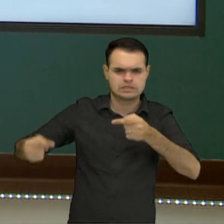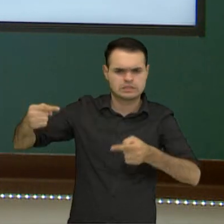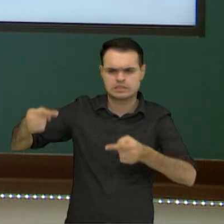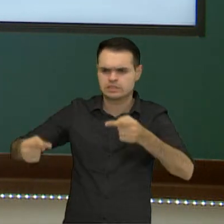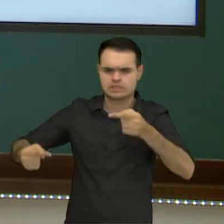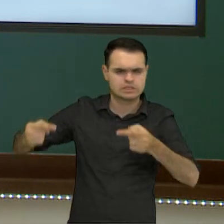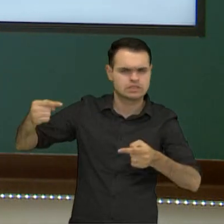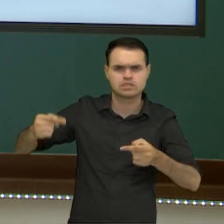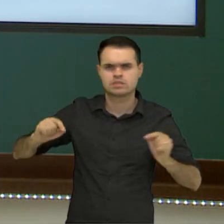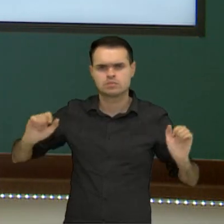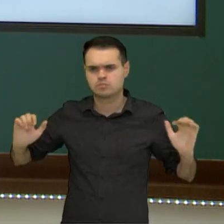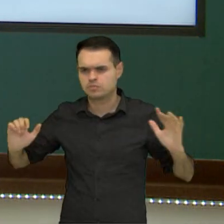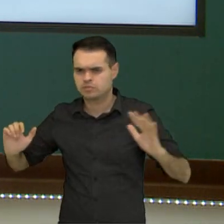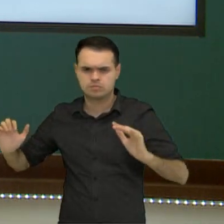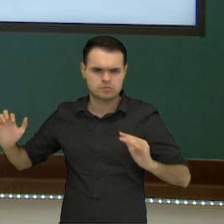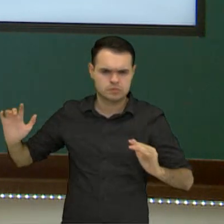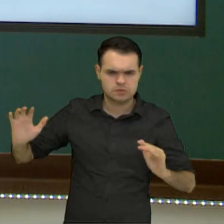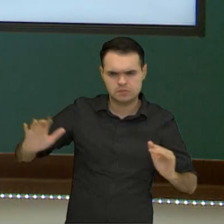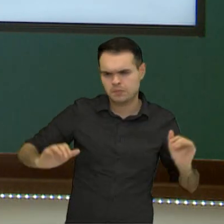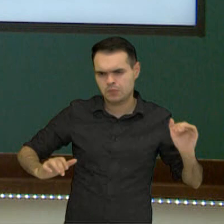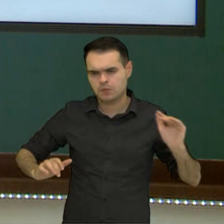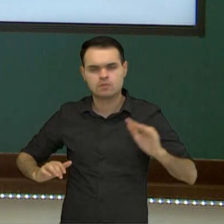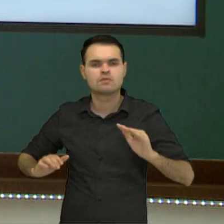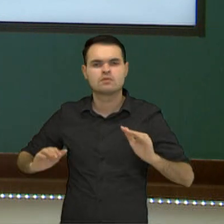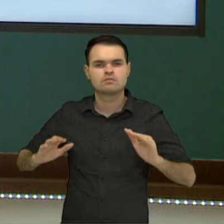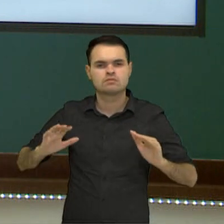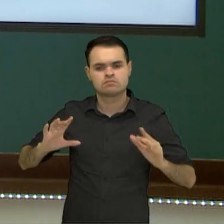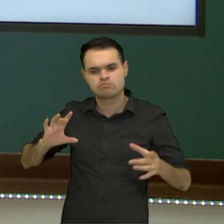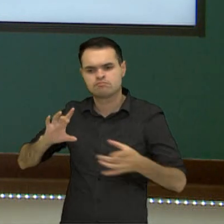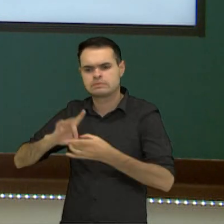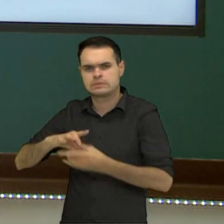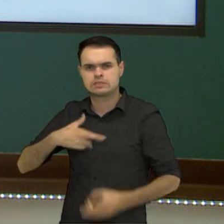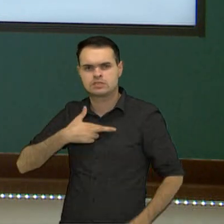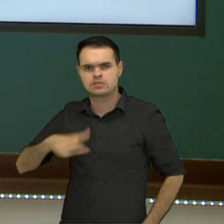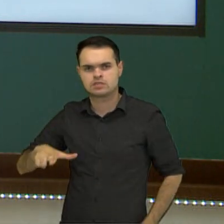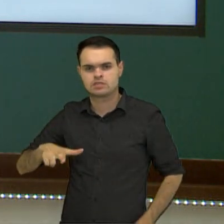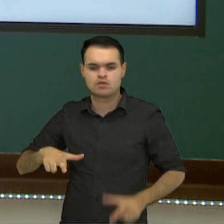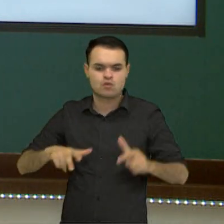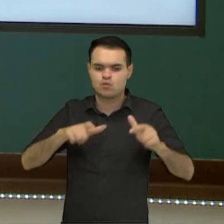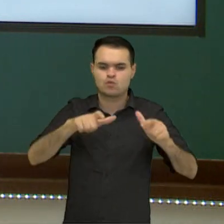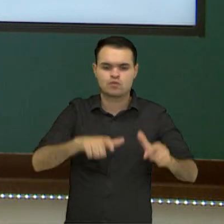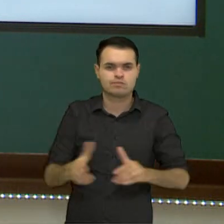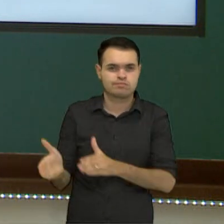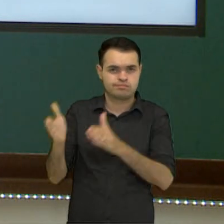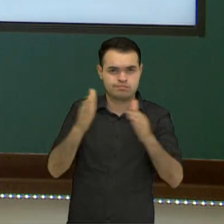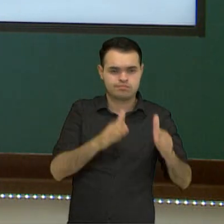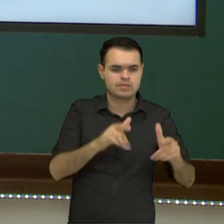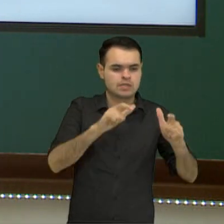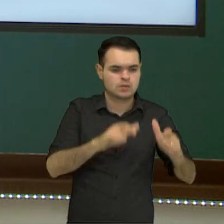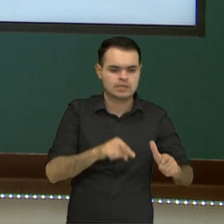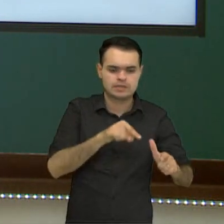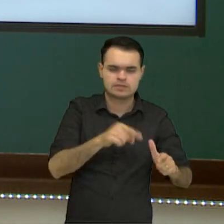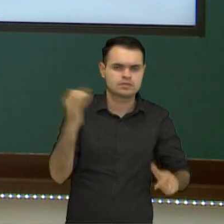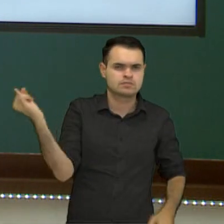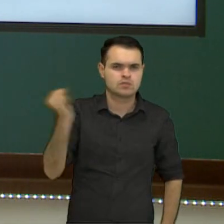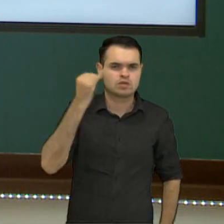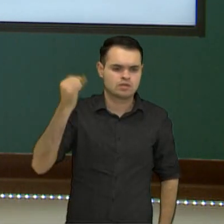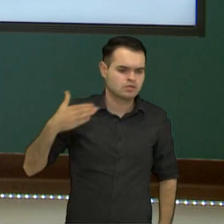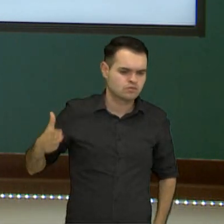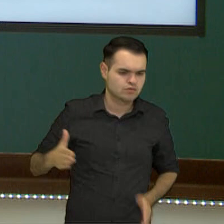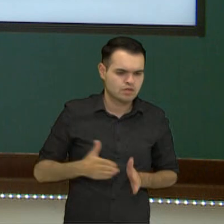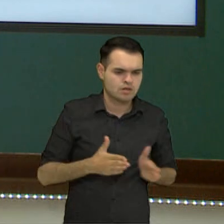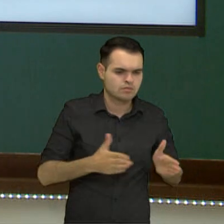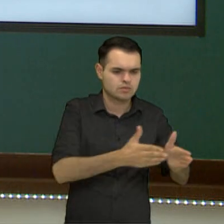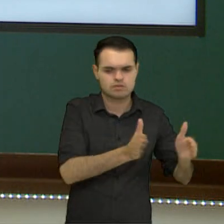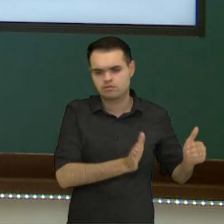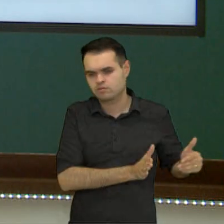né? Além da questão religiosa, ela é também geograficamente importante, né, nessa rota de comércio entre